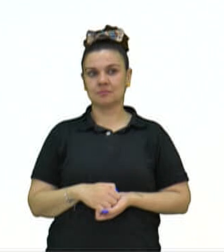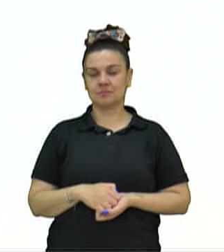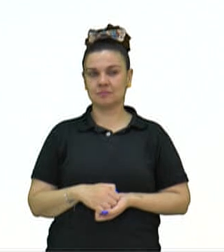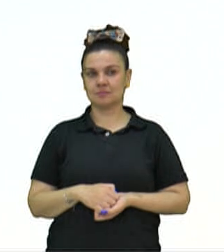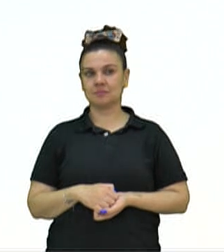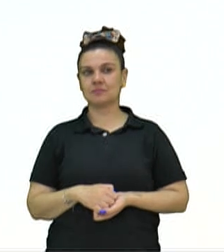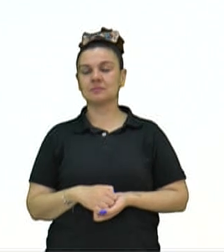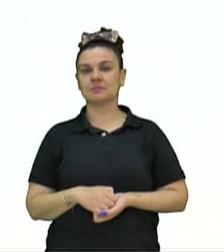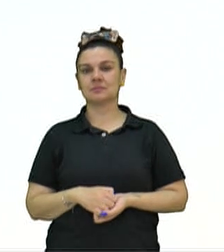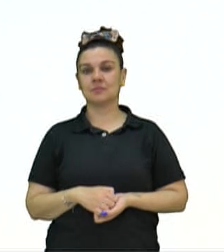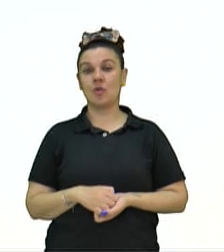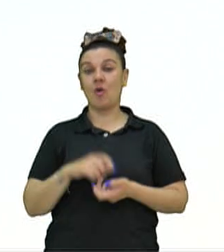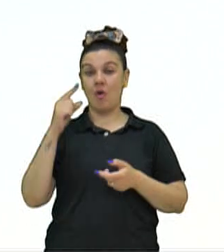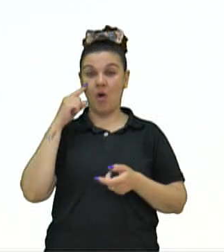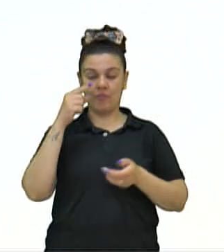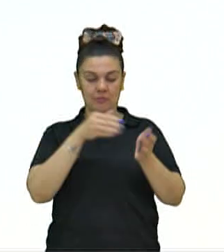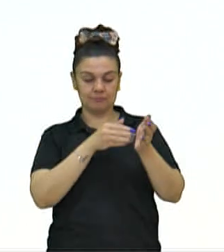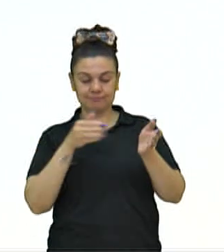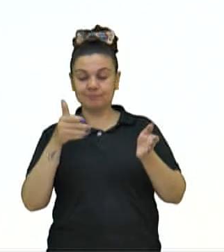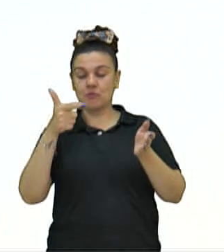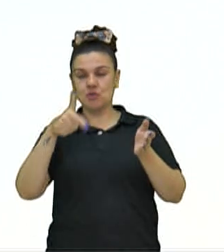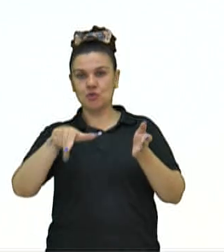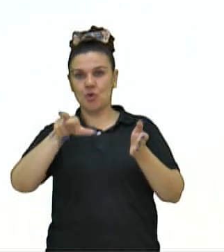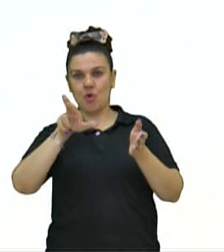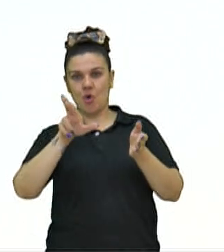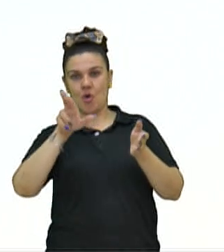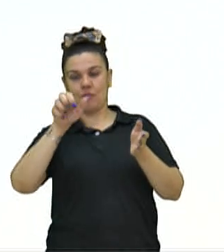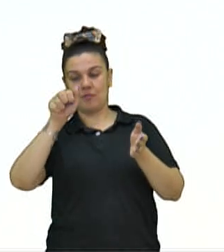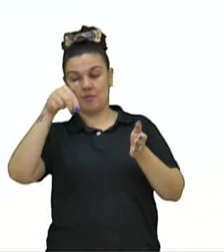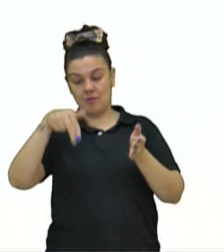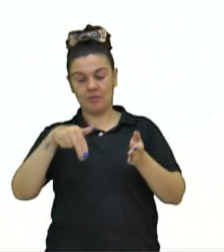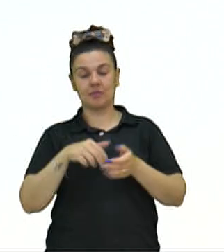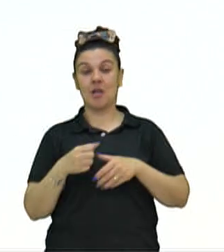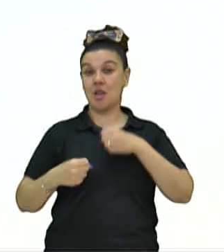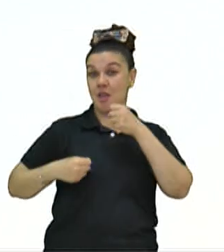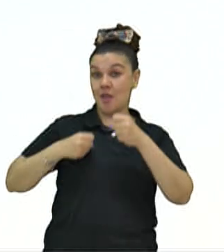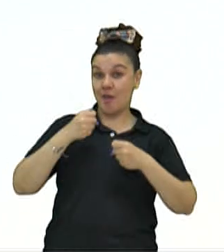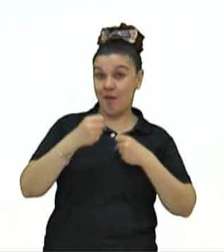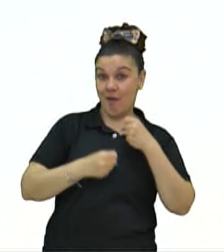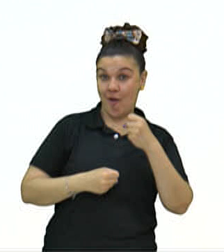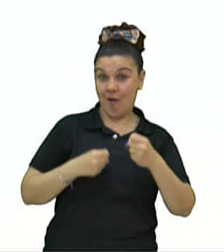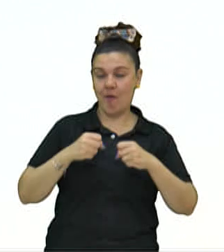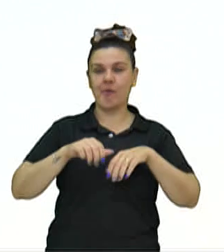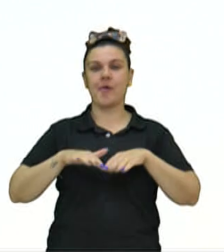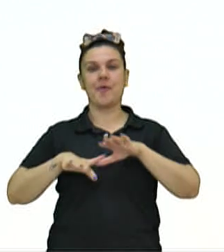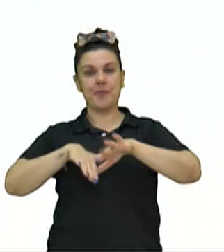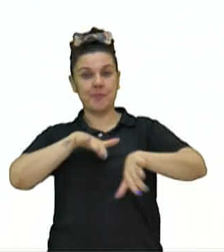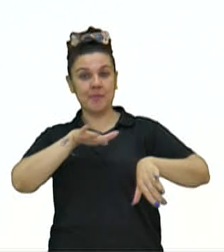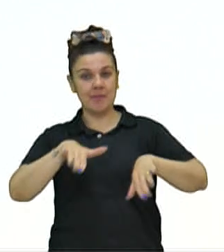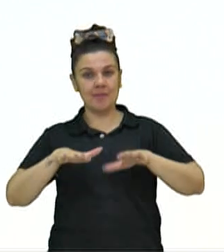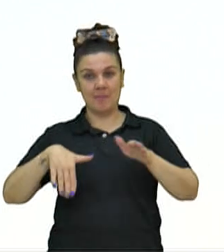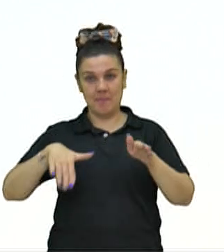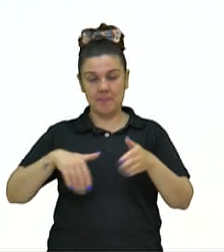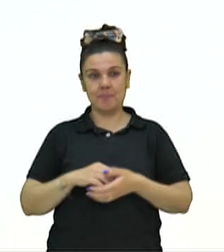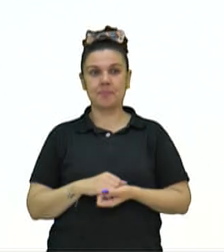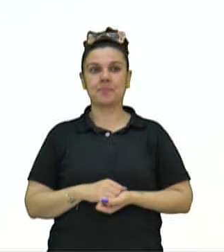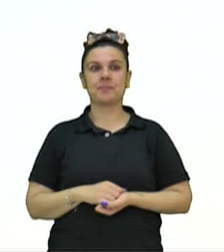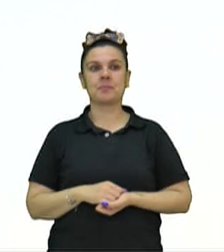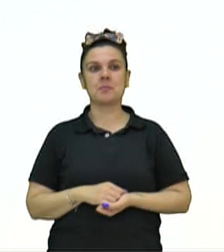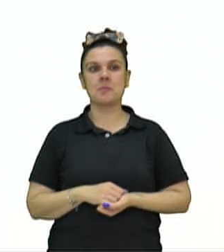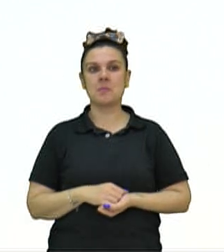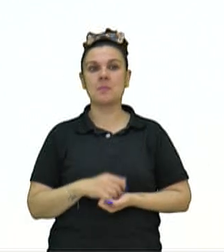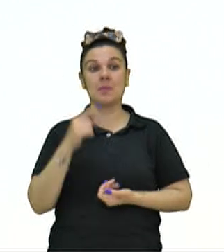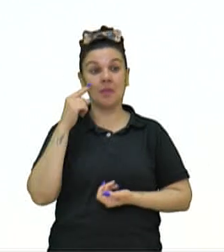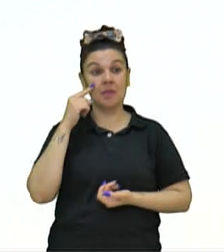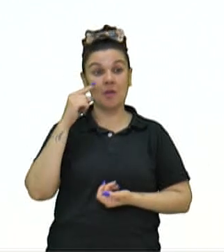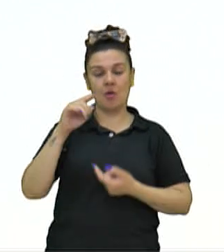no presente, run no passado. Ele correu pela praia. E o Tess? O Tess, look